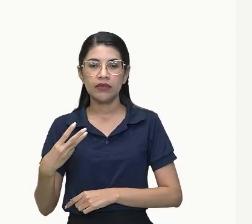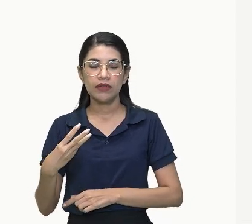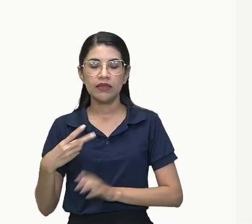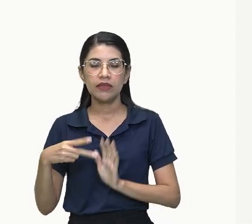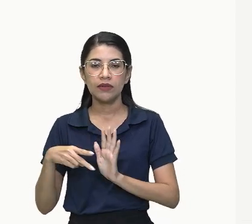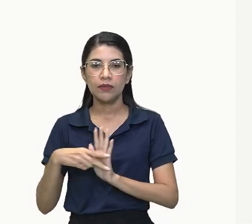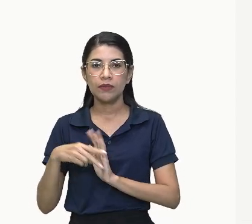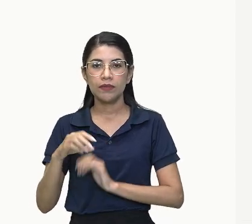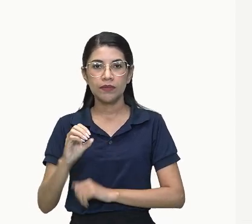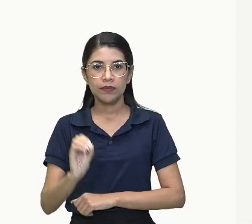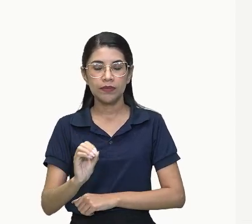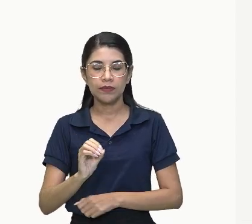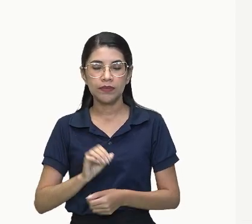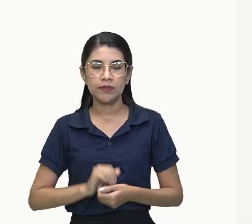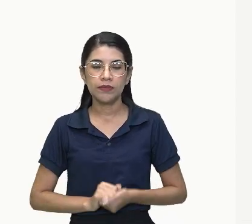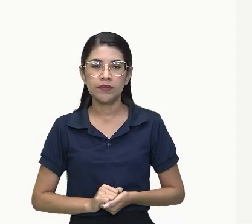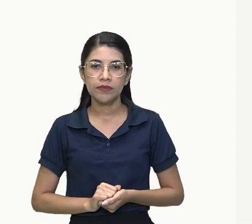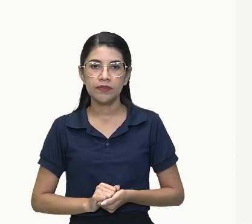zero.